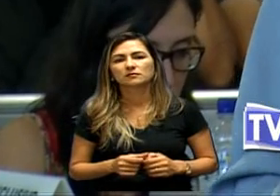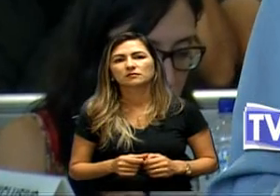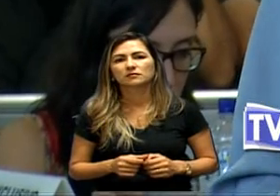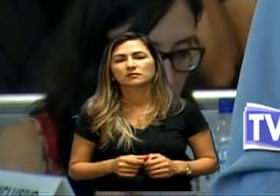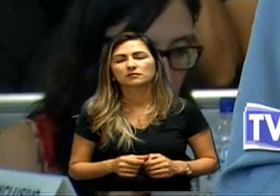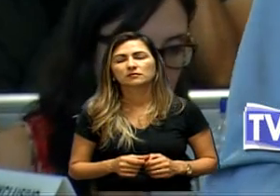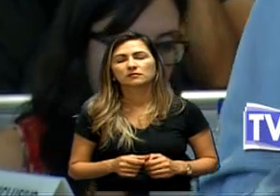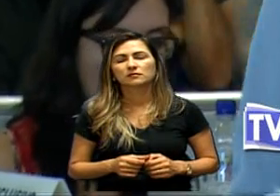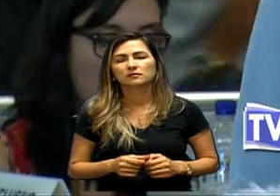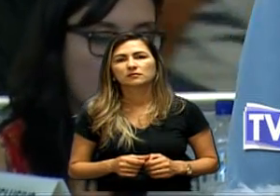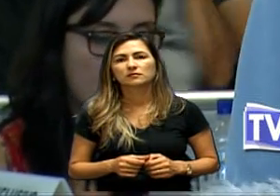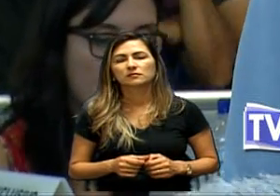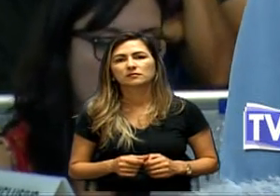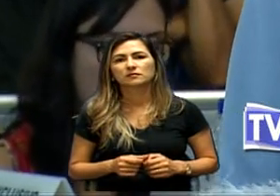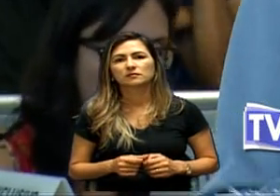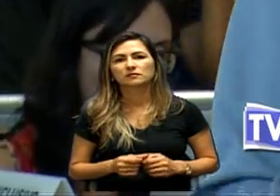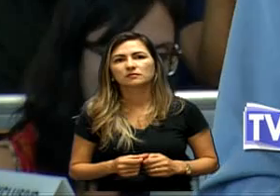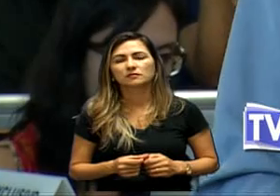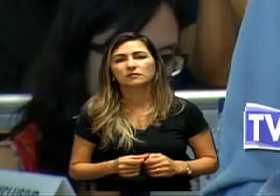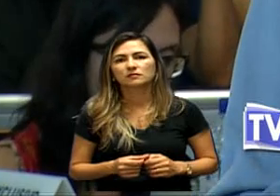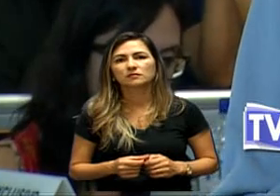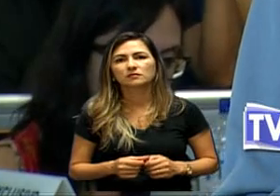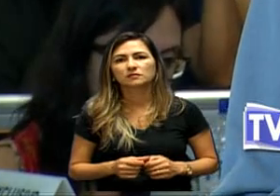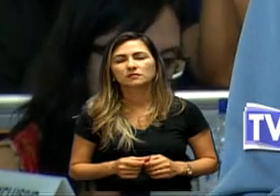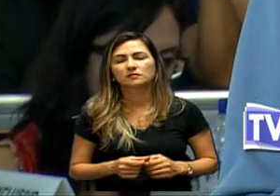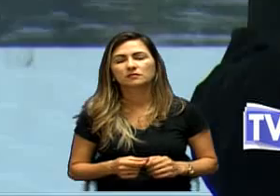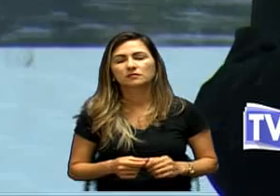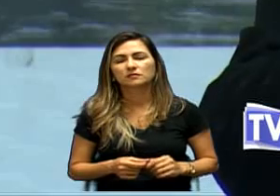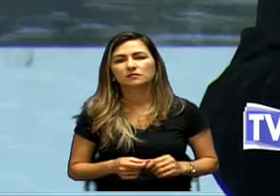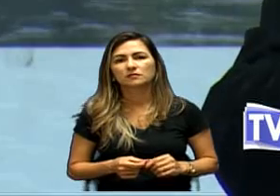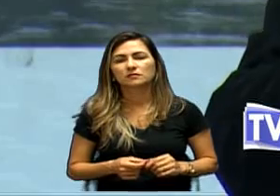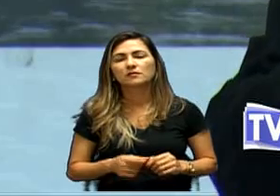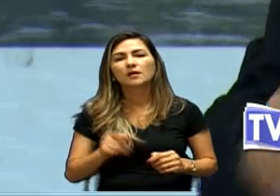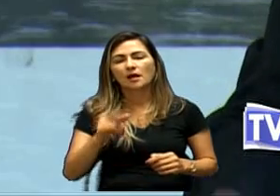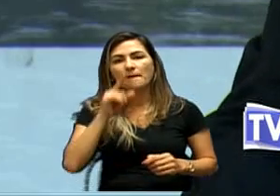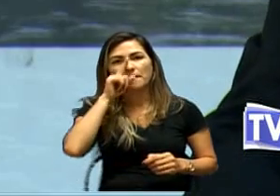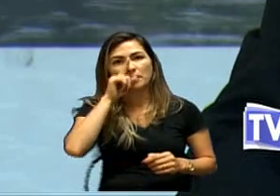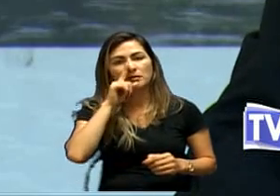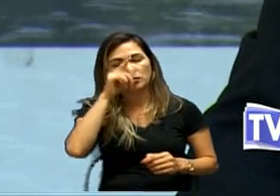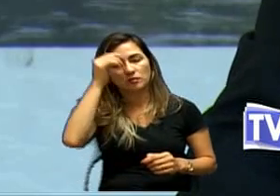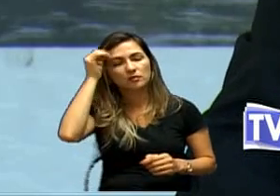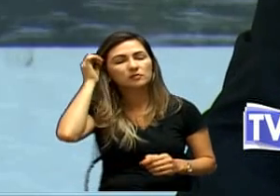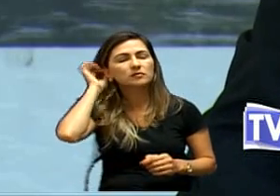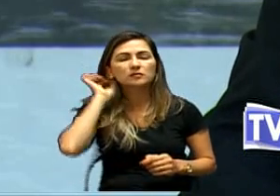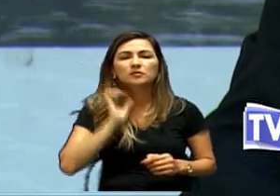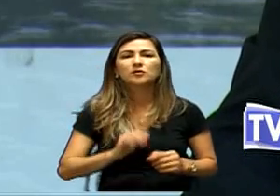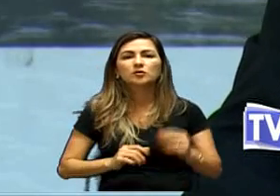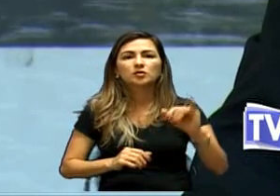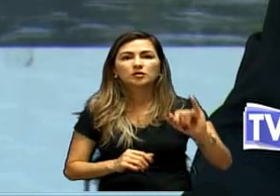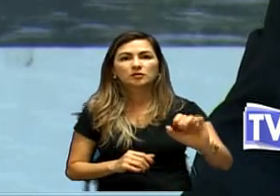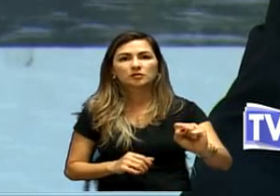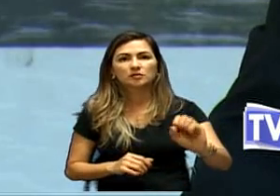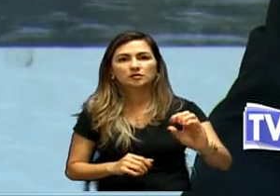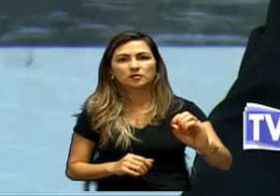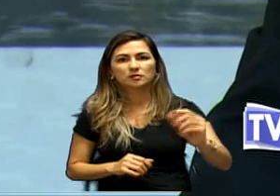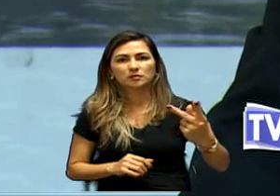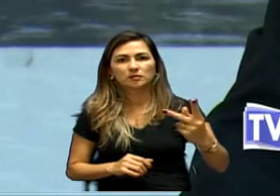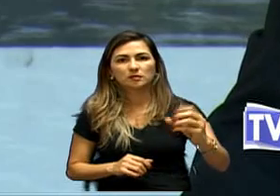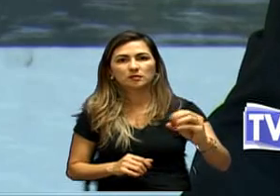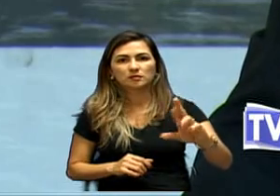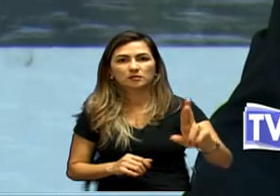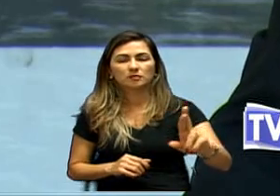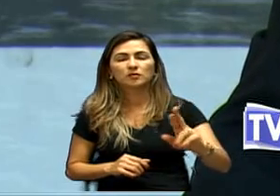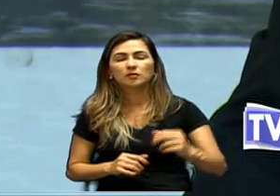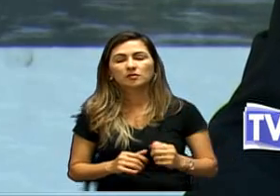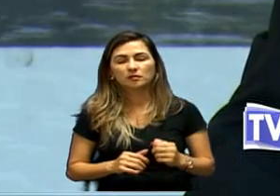na medida possível, não se aqueça. Olha, nada poliestireno, atenção todos, não utilizem produto